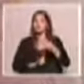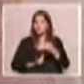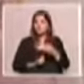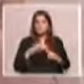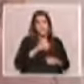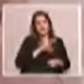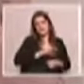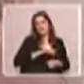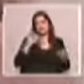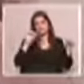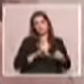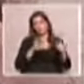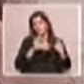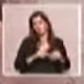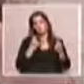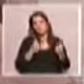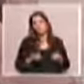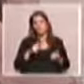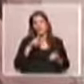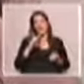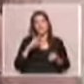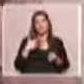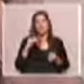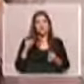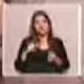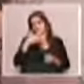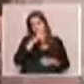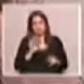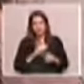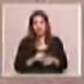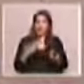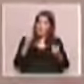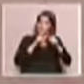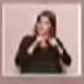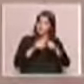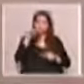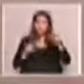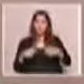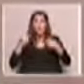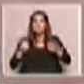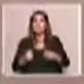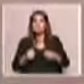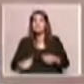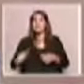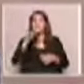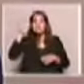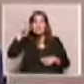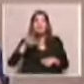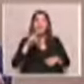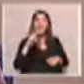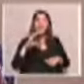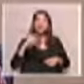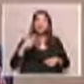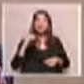mais marcante. A quantidade de lactose é muito menor. Ou seja, isto pode ser uma boa notícia para todos aqueles que sejam intolerantes à lactose, mas que não tenham outras